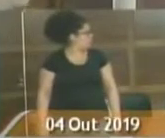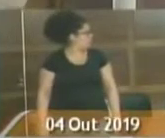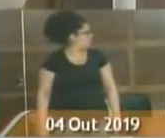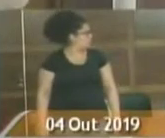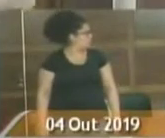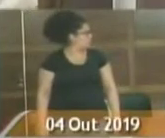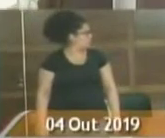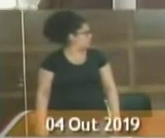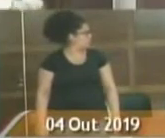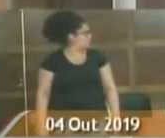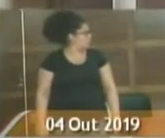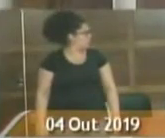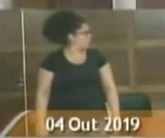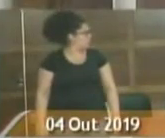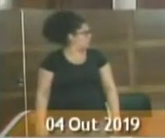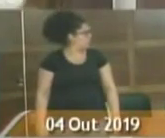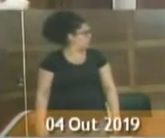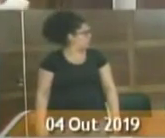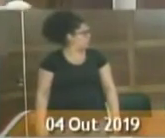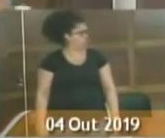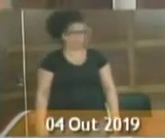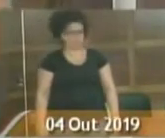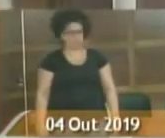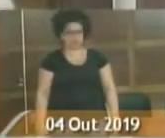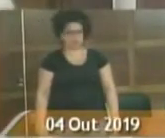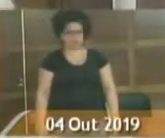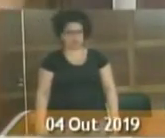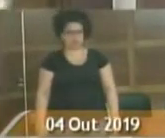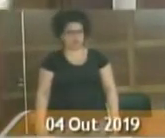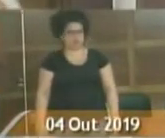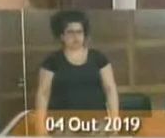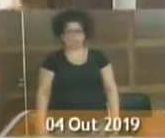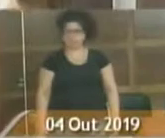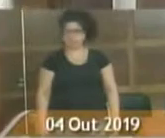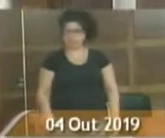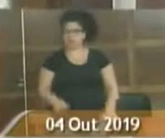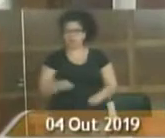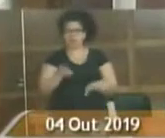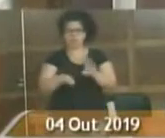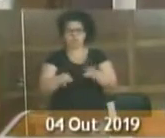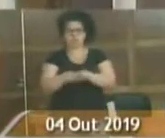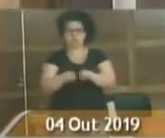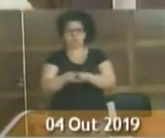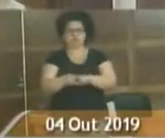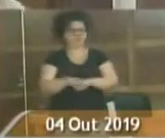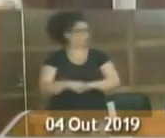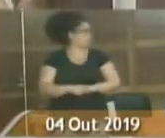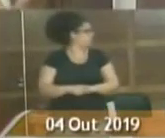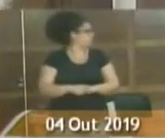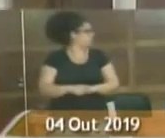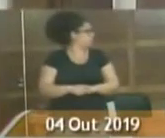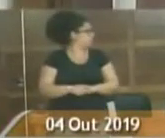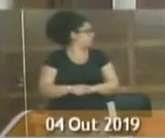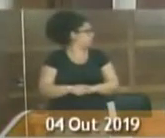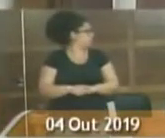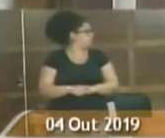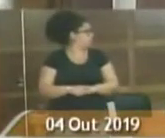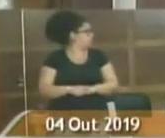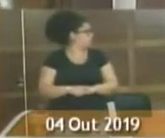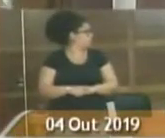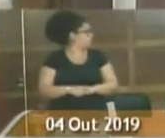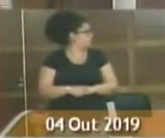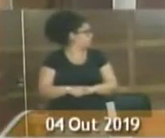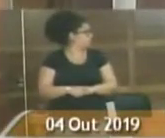a leucemia felina, entendeu? E outra coisa também, e às vezes ele tem aquele fígado já machucado. Aí